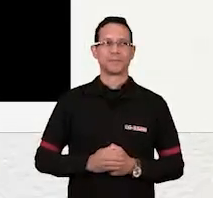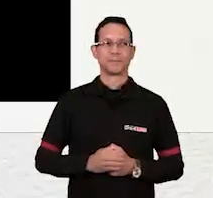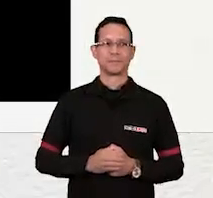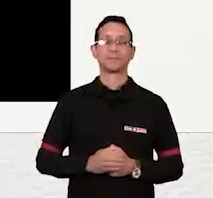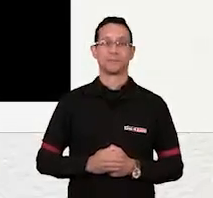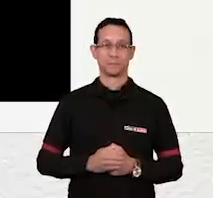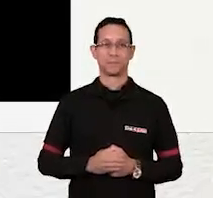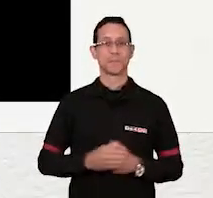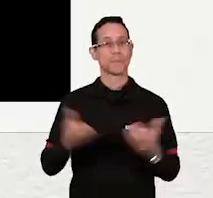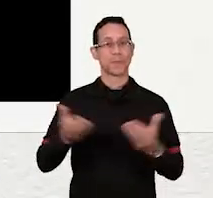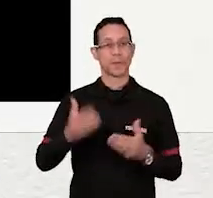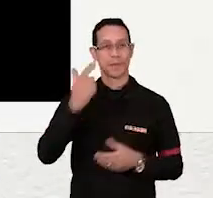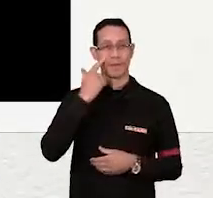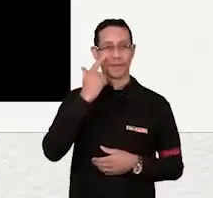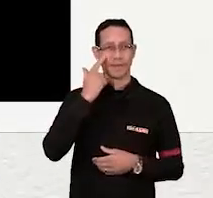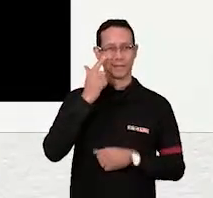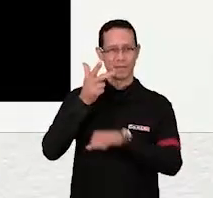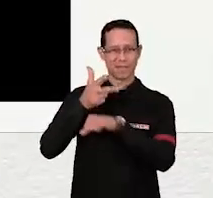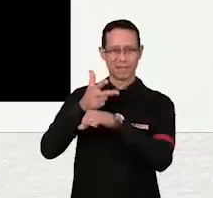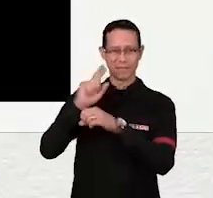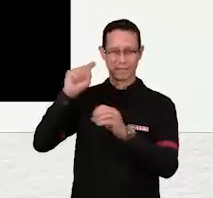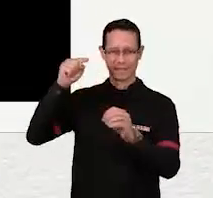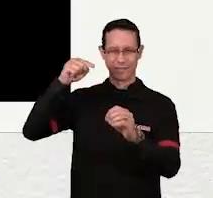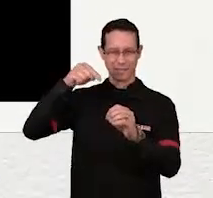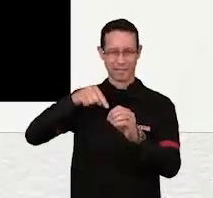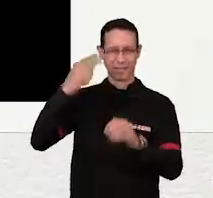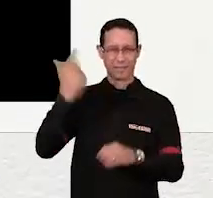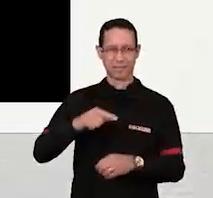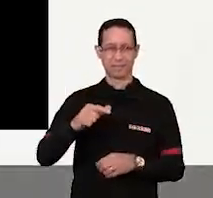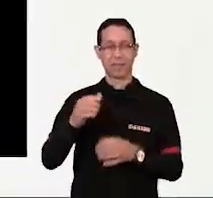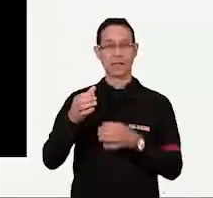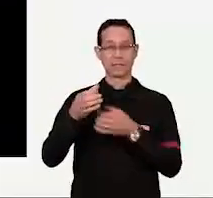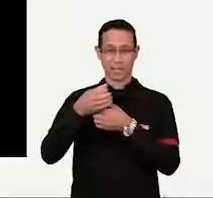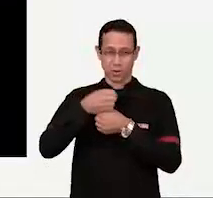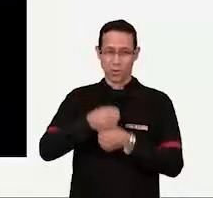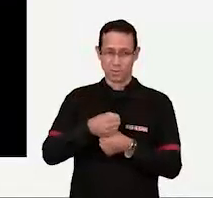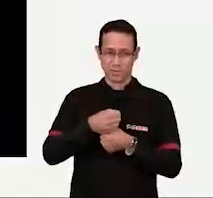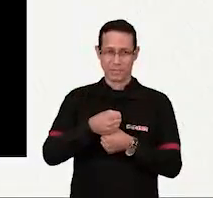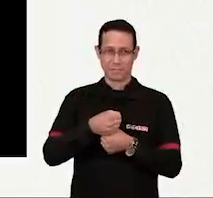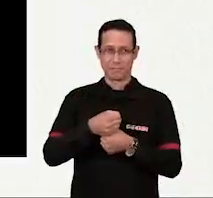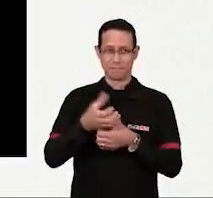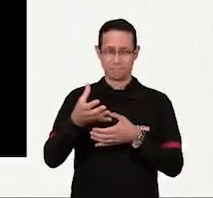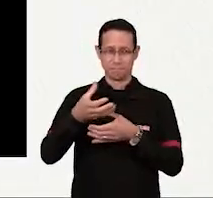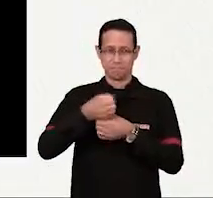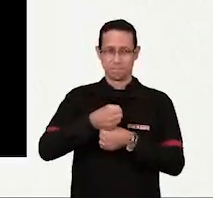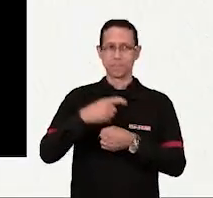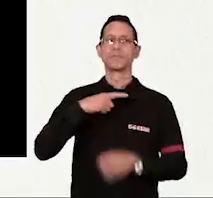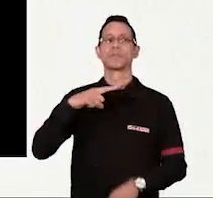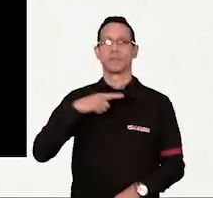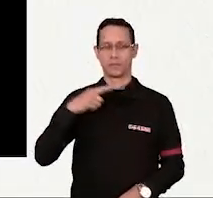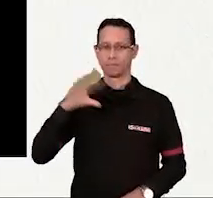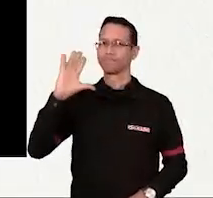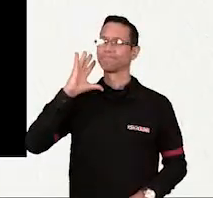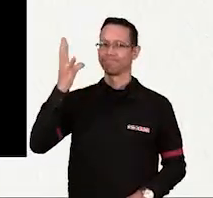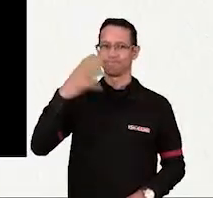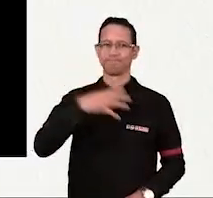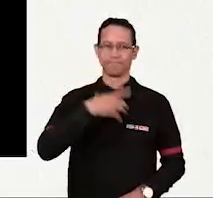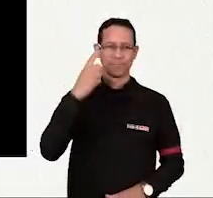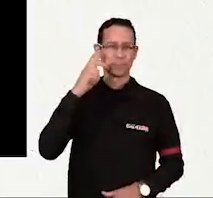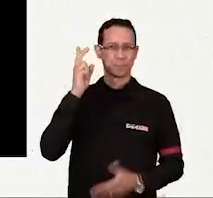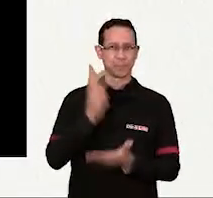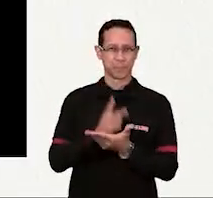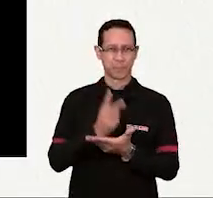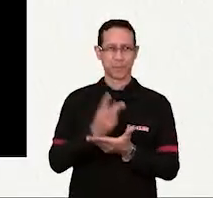Então, agora a gente está entrando em vídeos de estenose. Esse aqui é um quadro também bem crônico que eu acompanho na